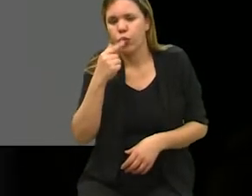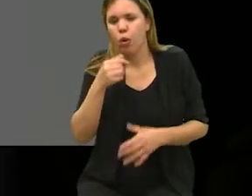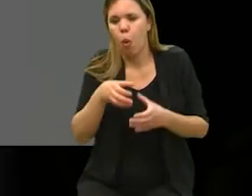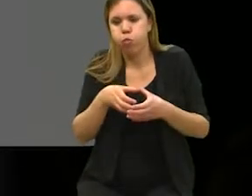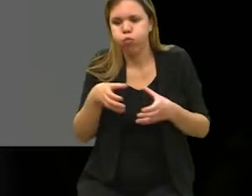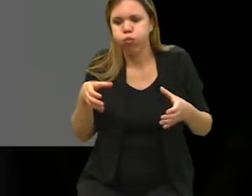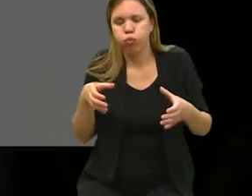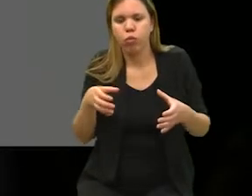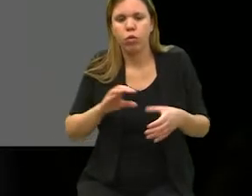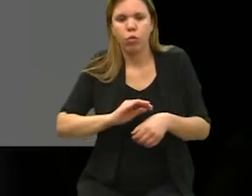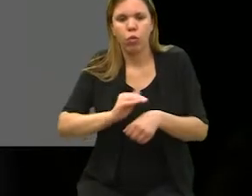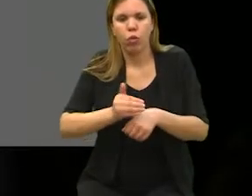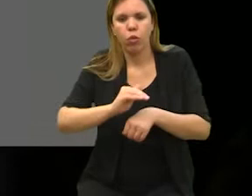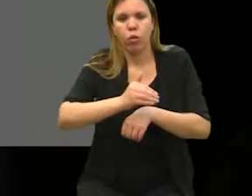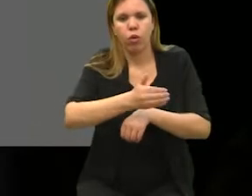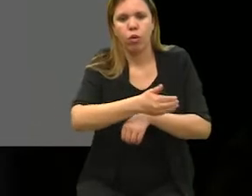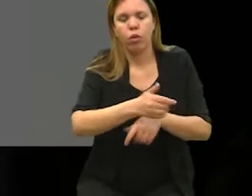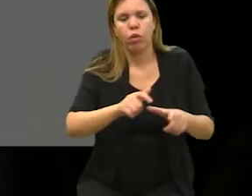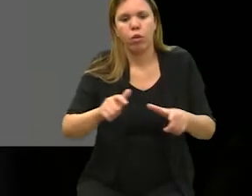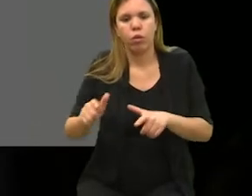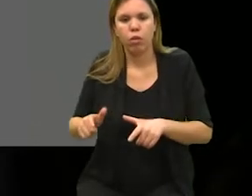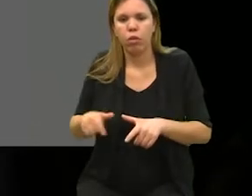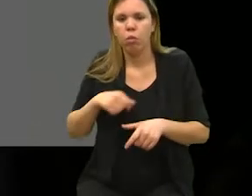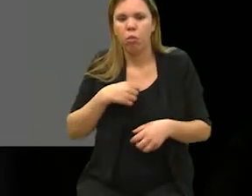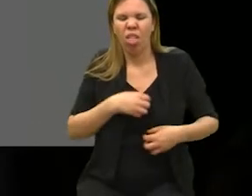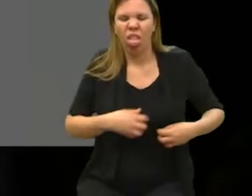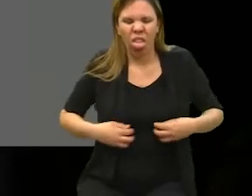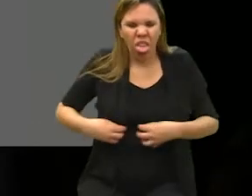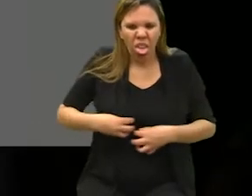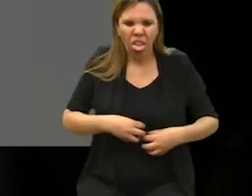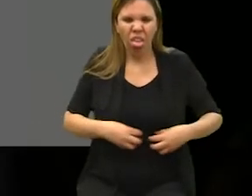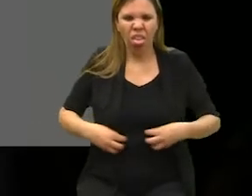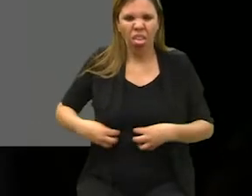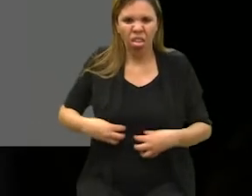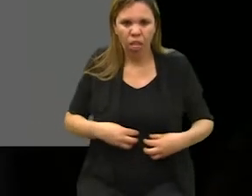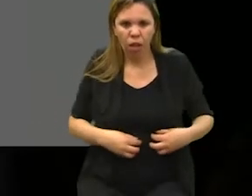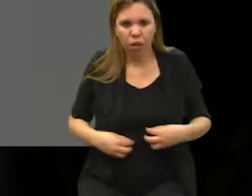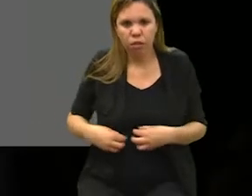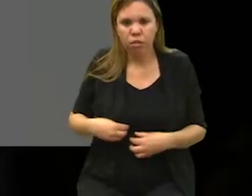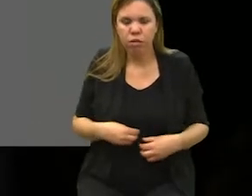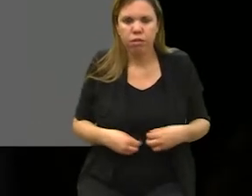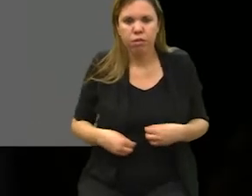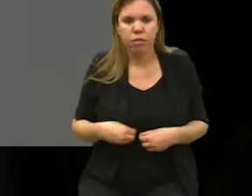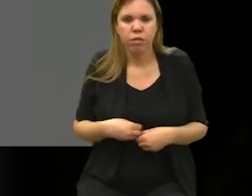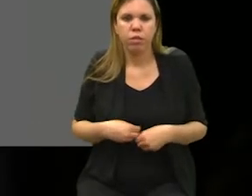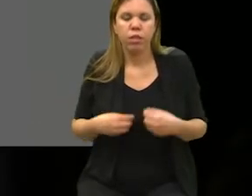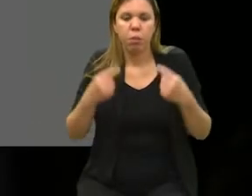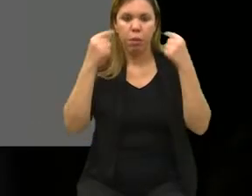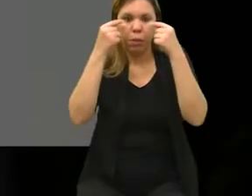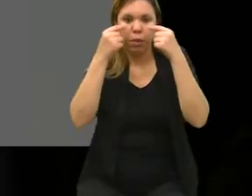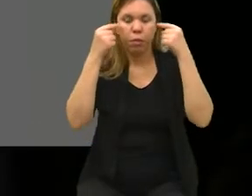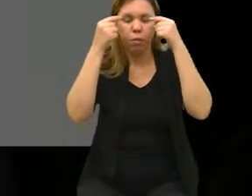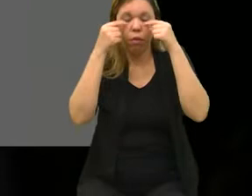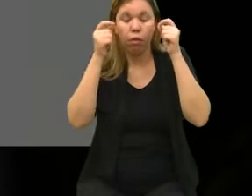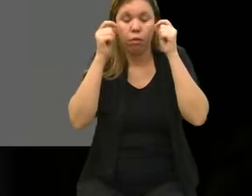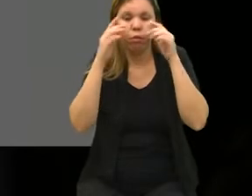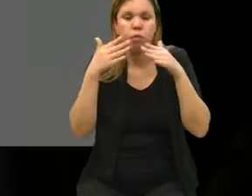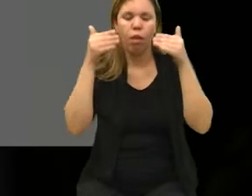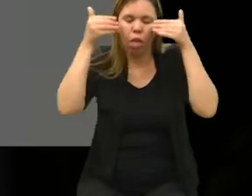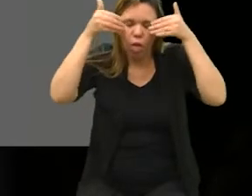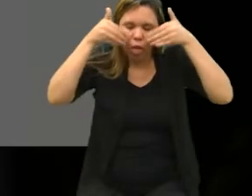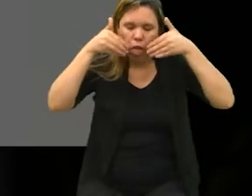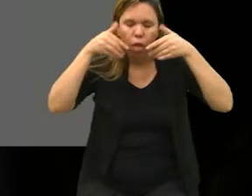Vermelhidão, inchaço, bolhas no local da picada, ele vai ter náuseas, ele vai ter vômitos, vai ter queda das pálpebras, dependendo da cobra que pica